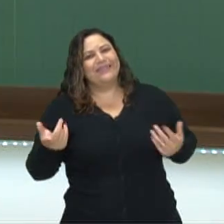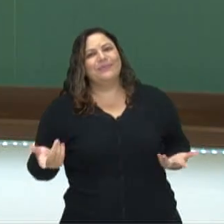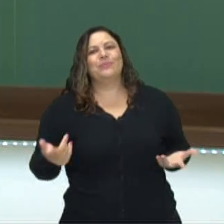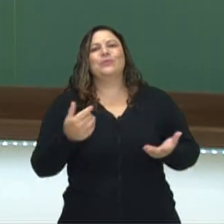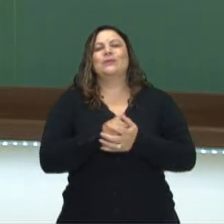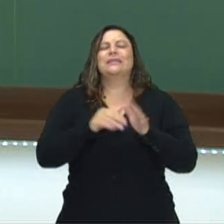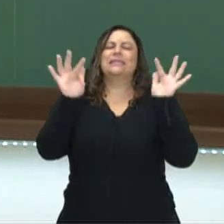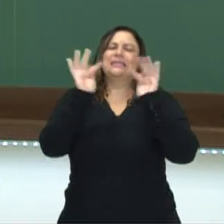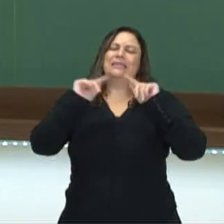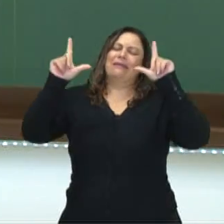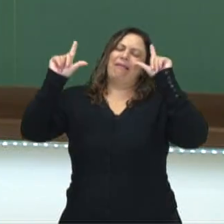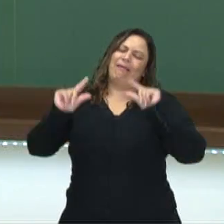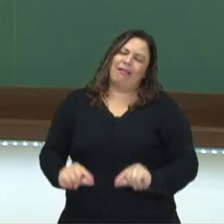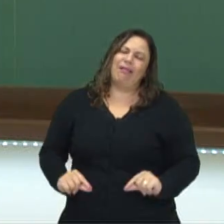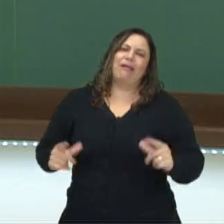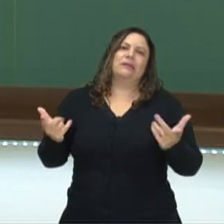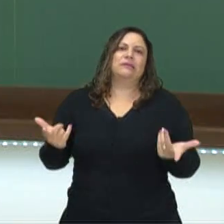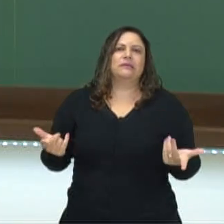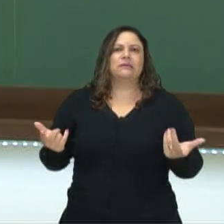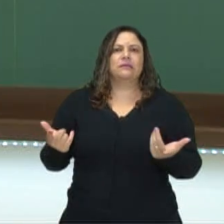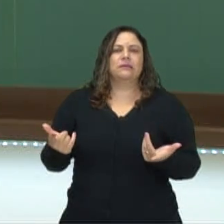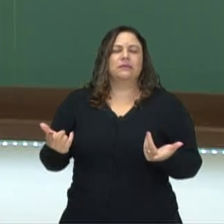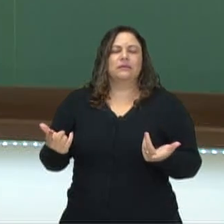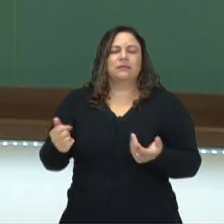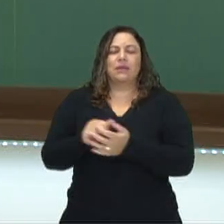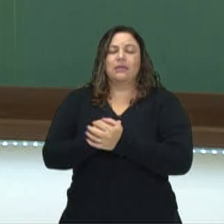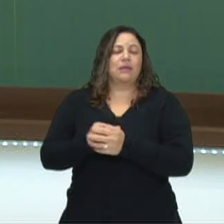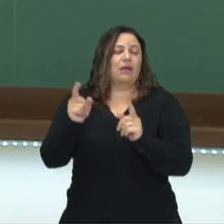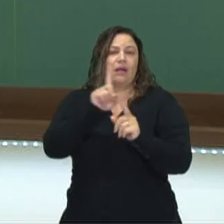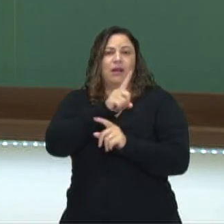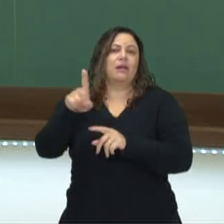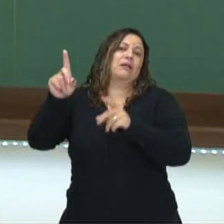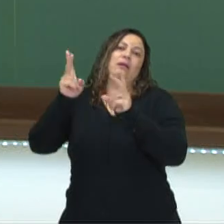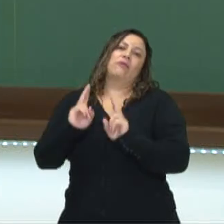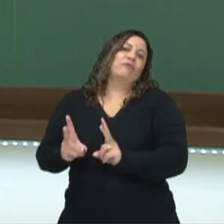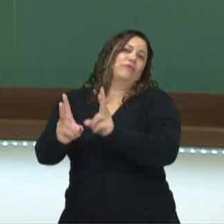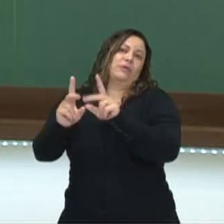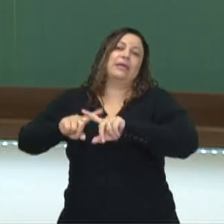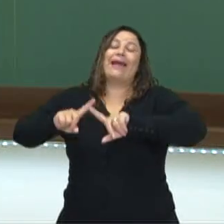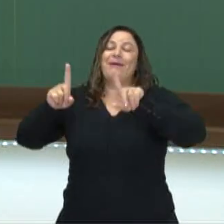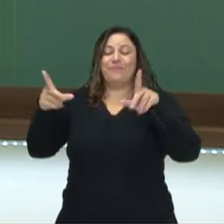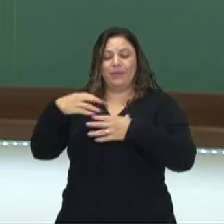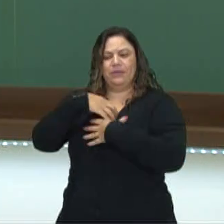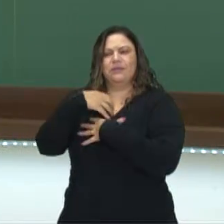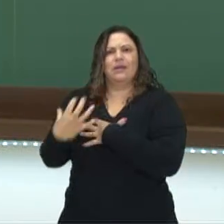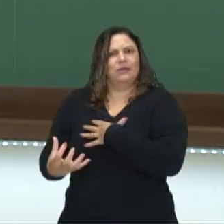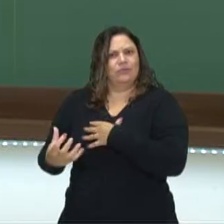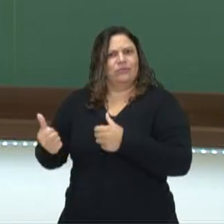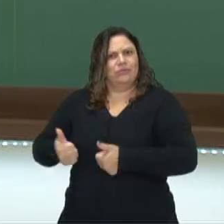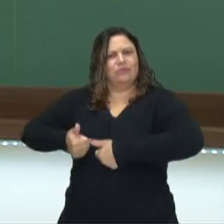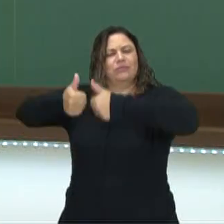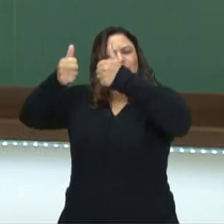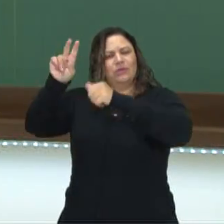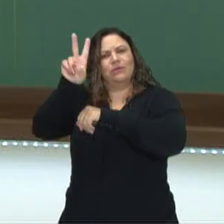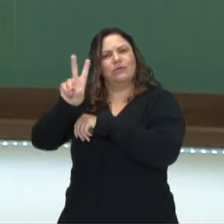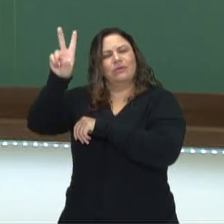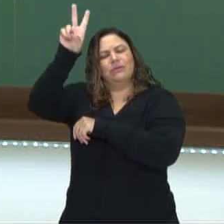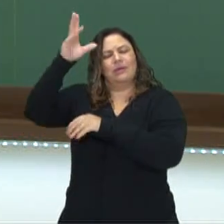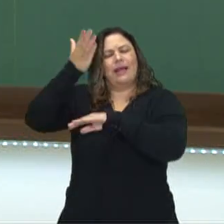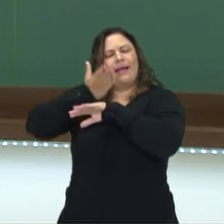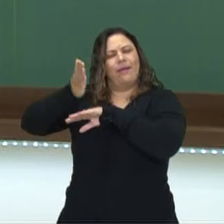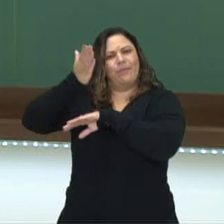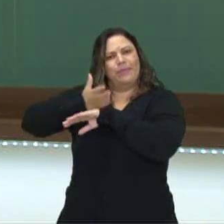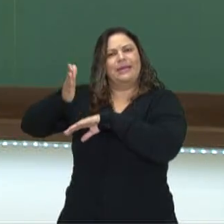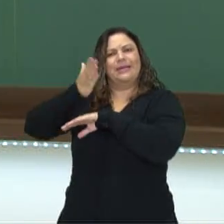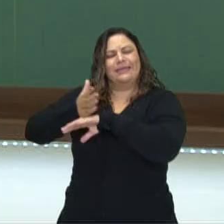a felicidade vai embora, ela não é duradoura. Agora, agir de forma virtuosa é ter uma prática